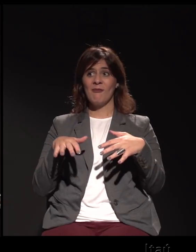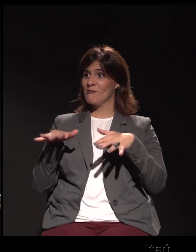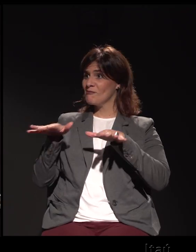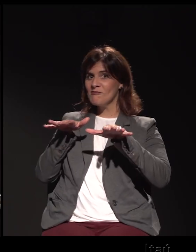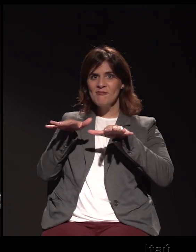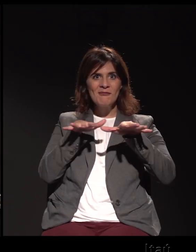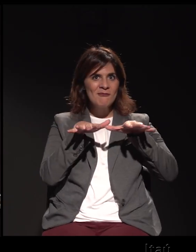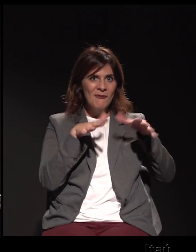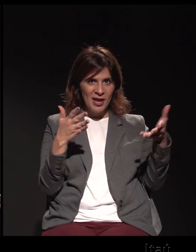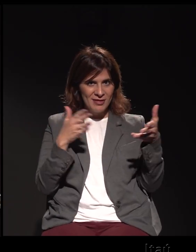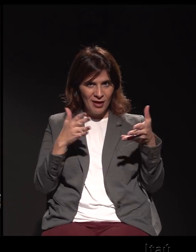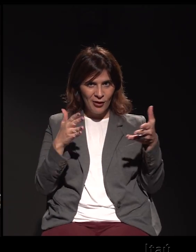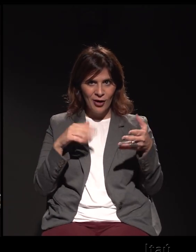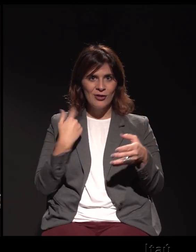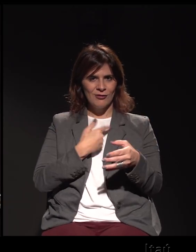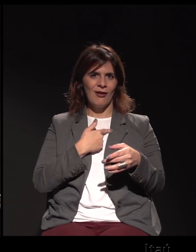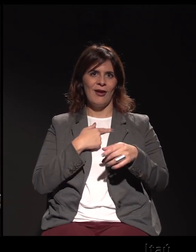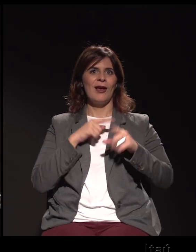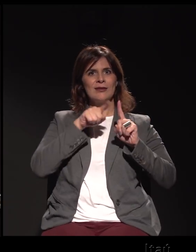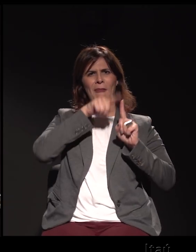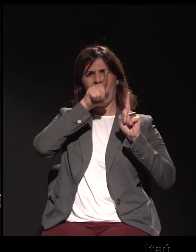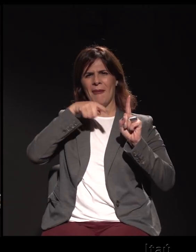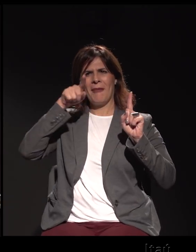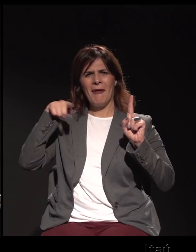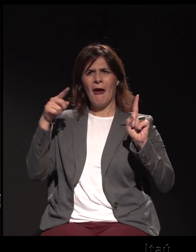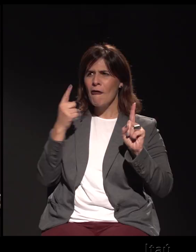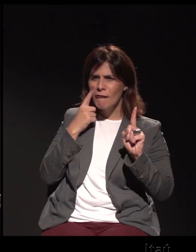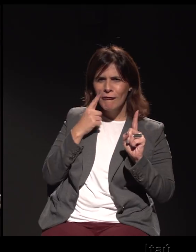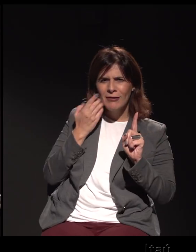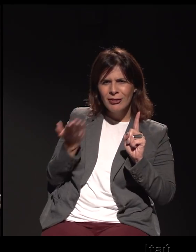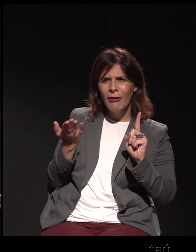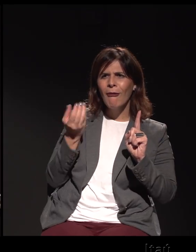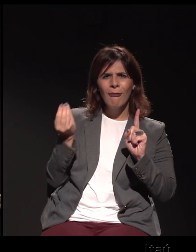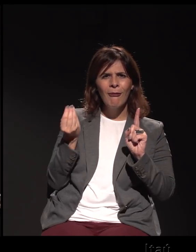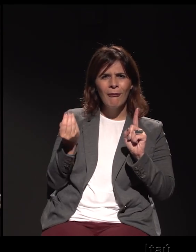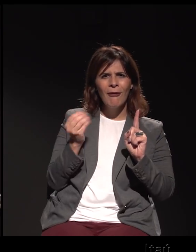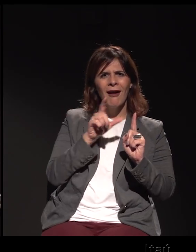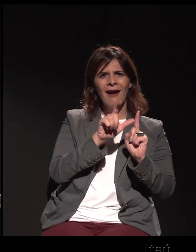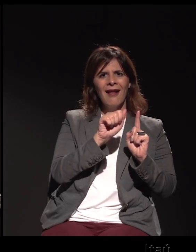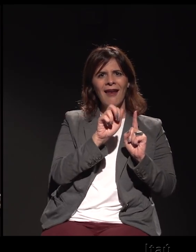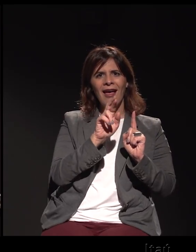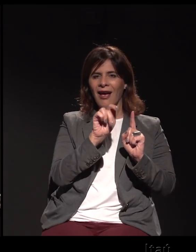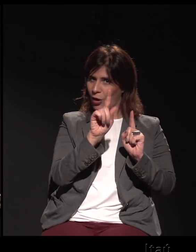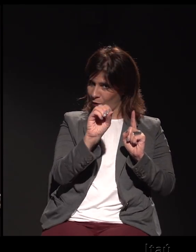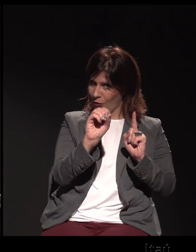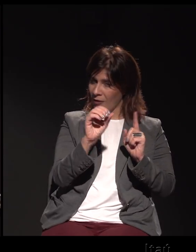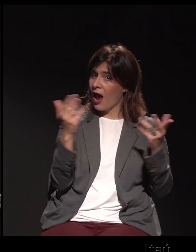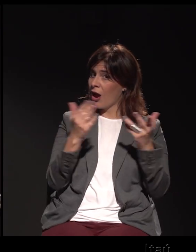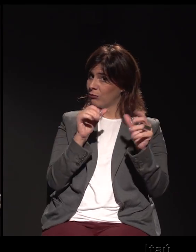Esse movimento que nós fizemos foi um largo. Vocês viram o andamento? Agora a gente vai para um